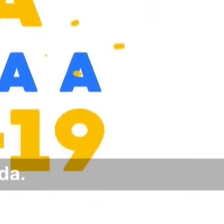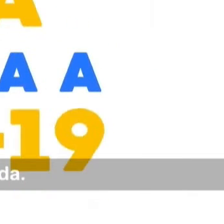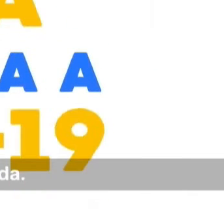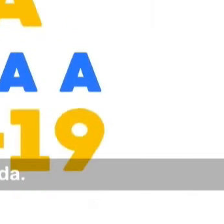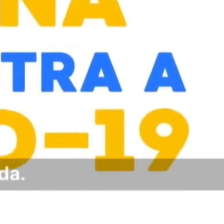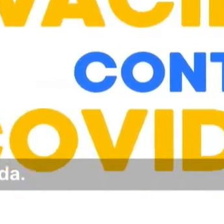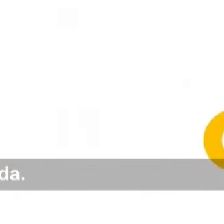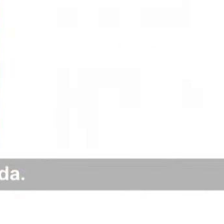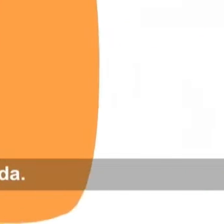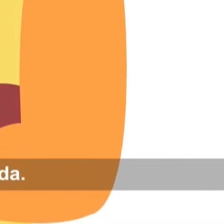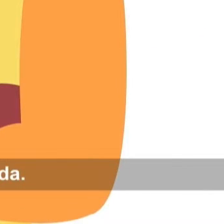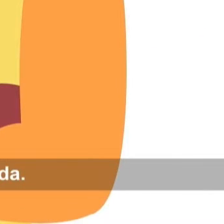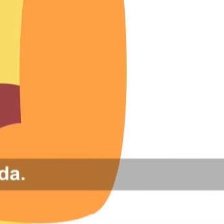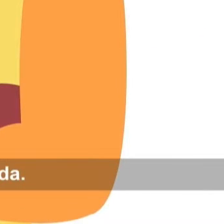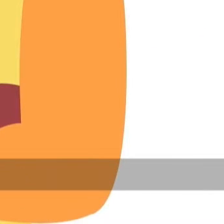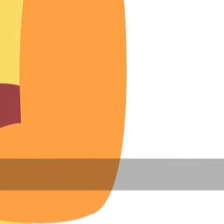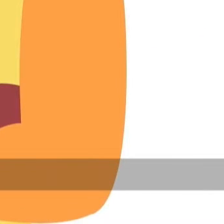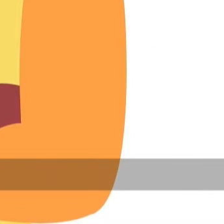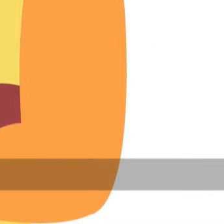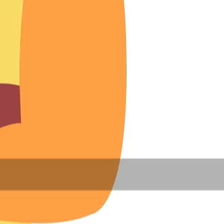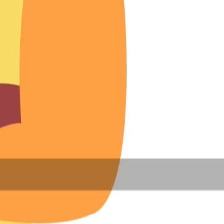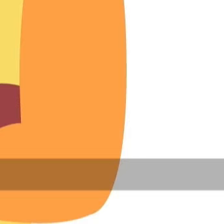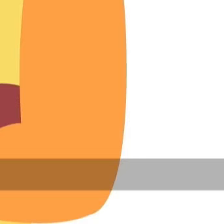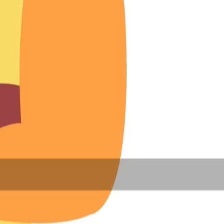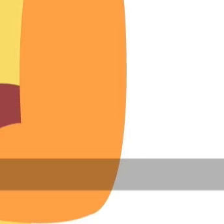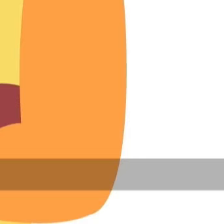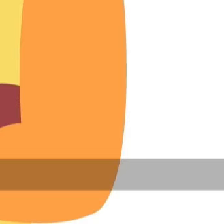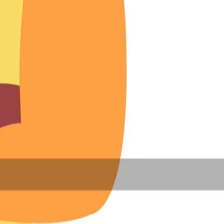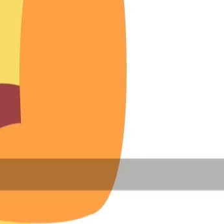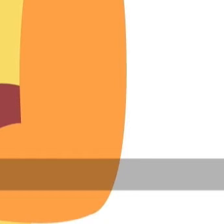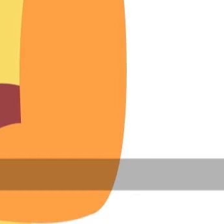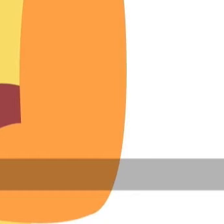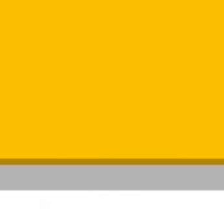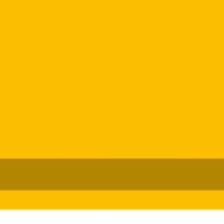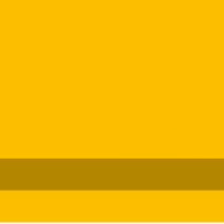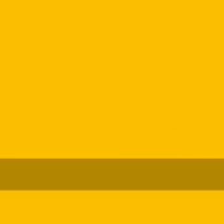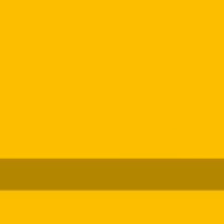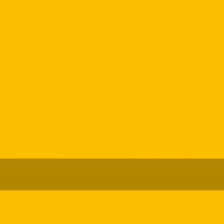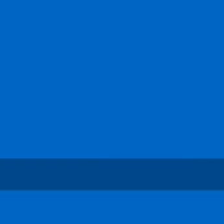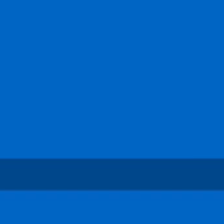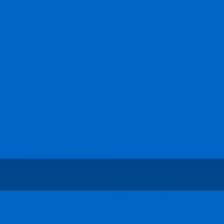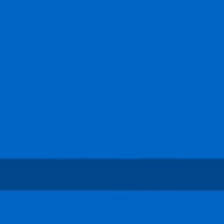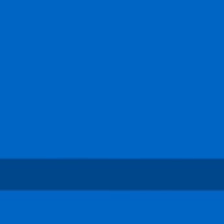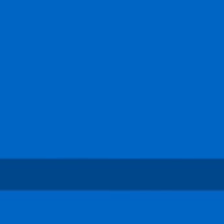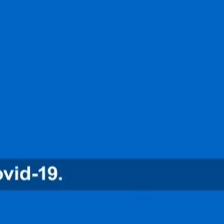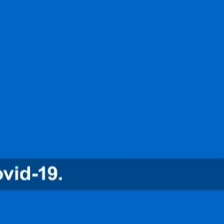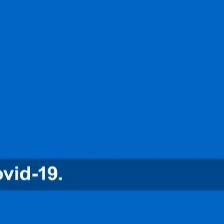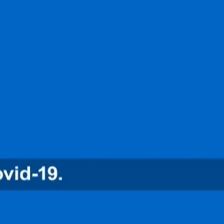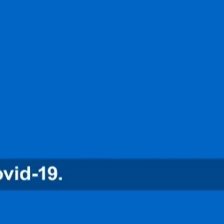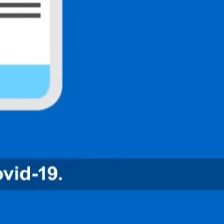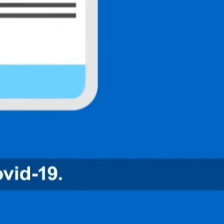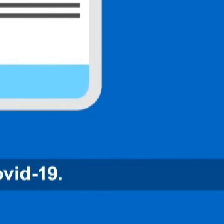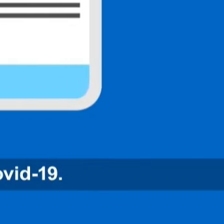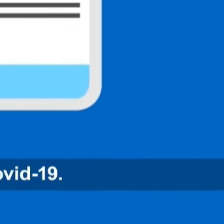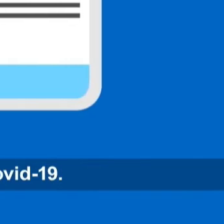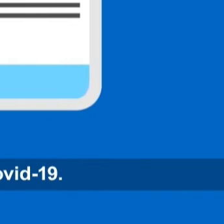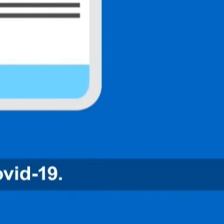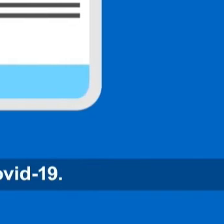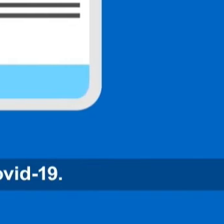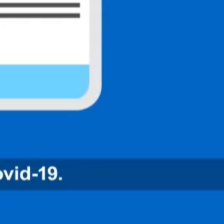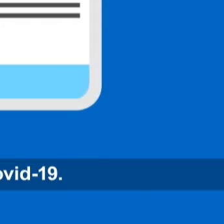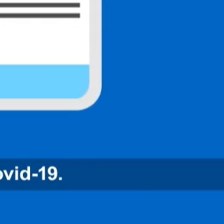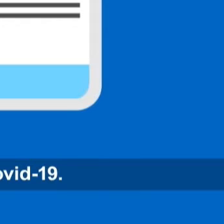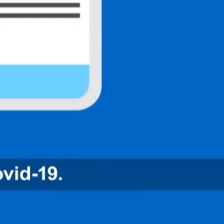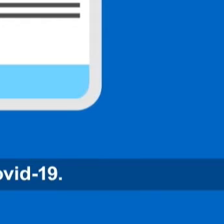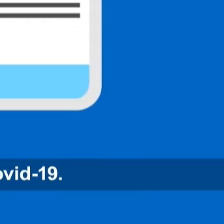contra a Covid-19 e agora está na dúvida. Ele precisa mesmo tomar a segunda dose? É claro que precisa. Seu Antunes, a segunda